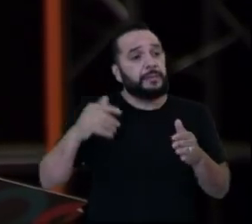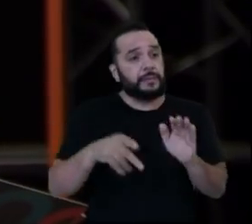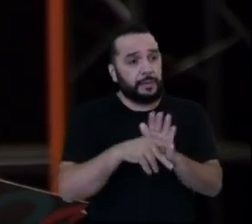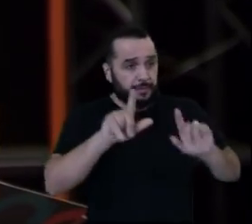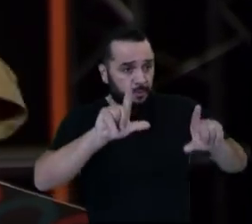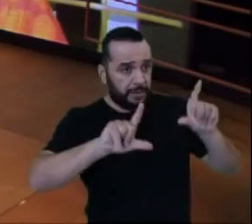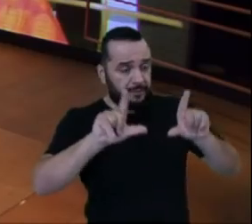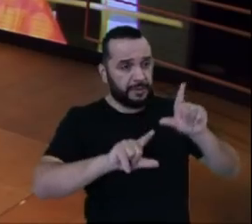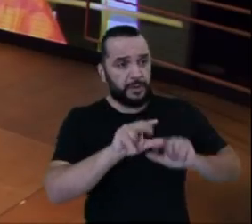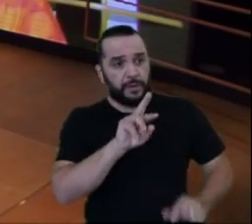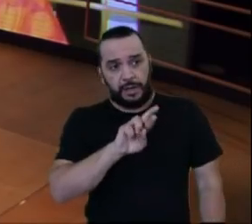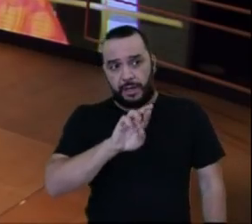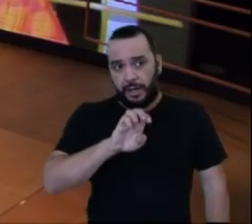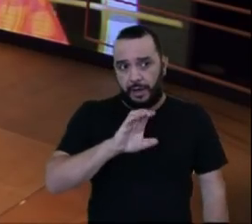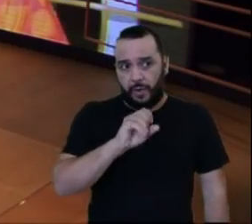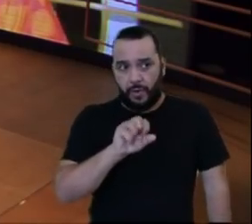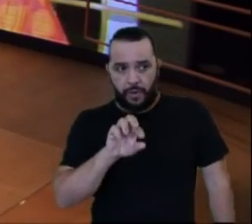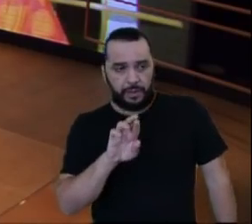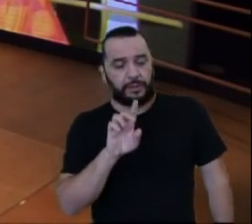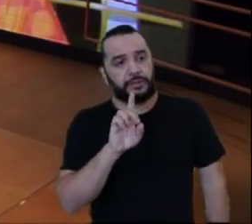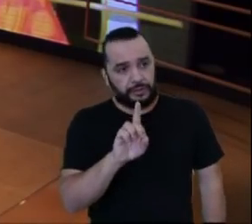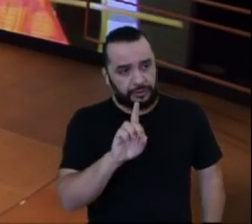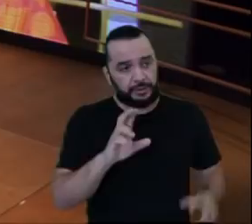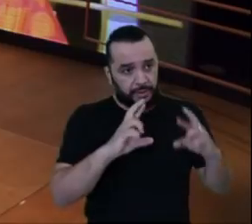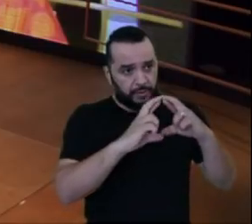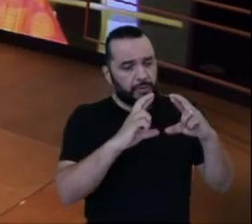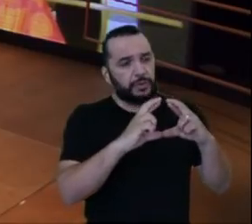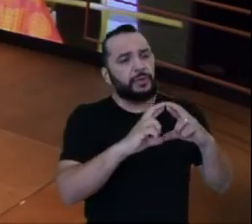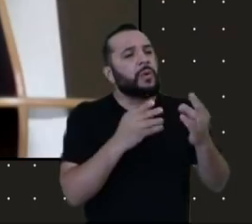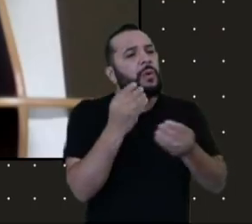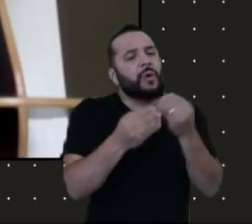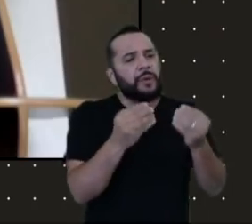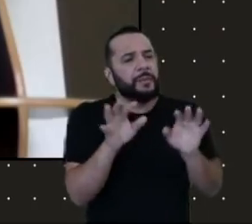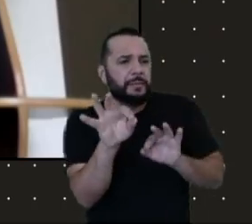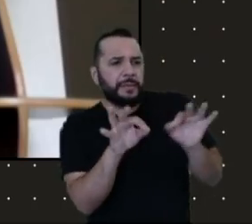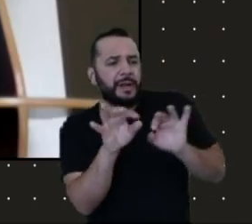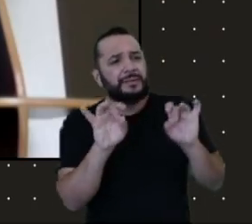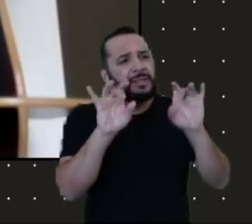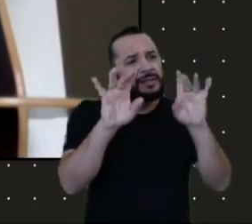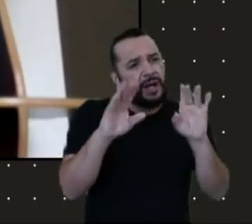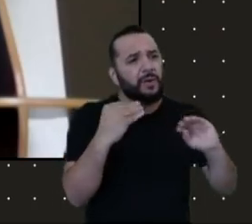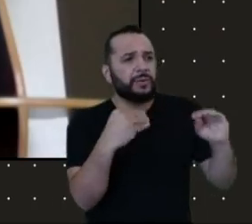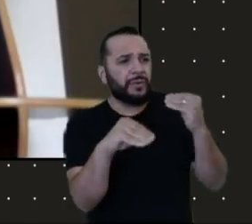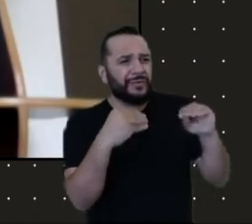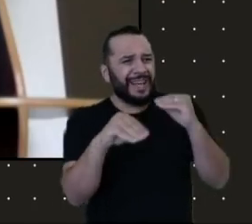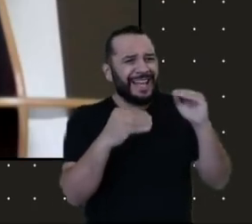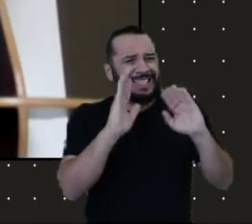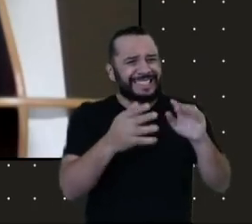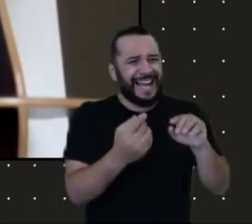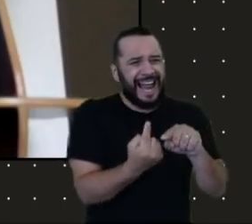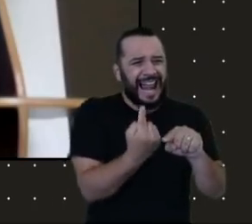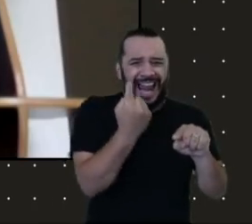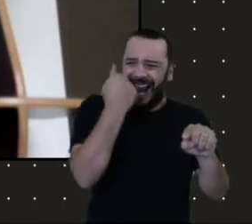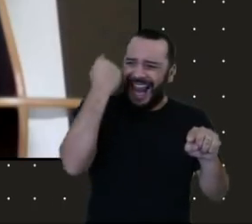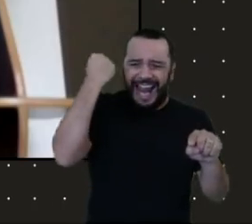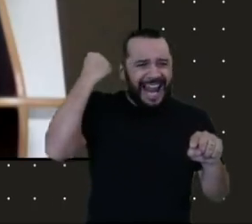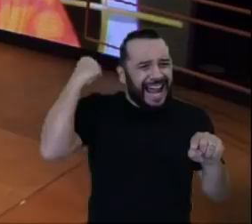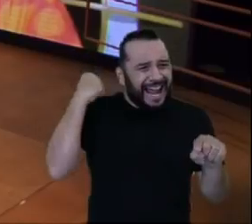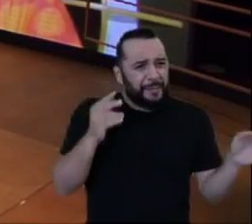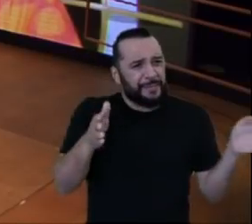Estamos de volta para a nossa conversa com Beth Goulart. Beth, você tem feito algumas novelas épicas, né, na TV